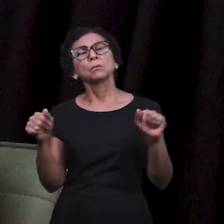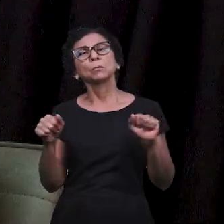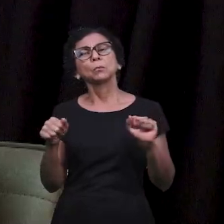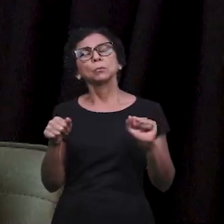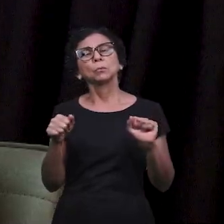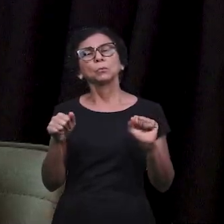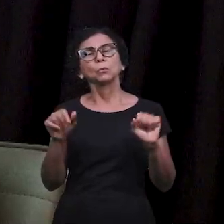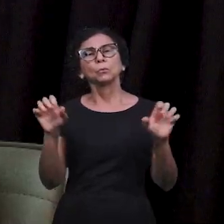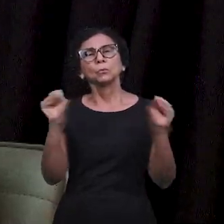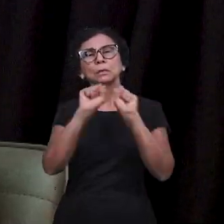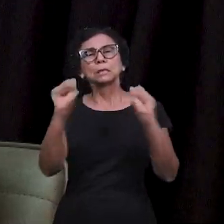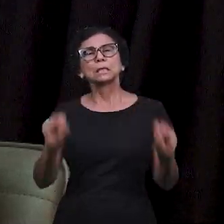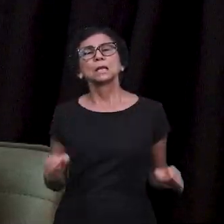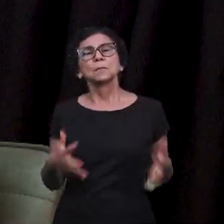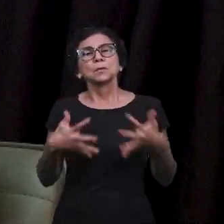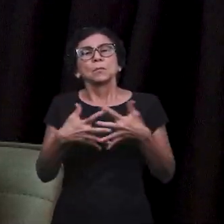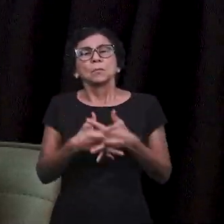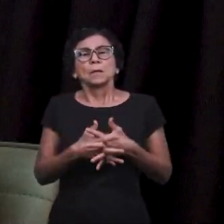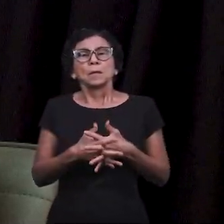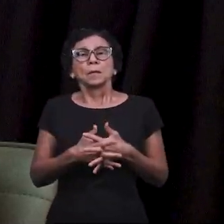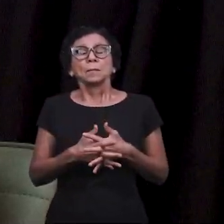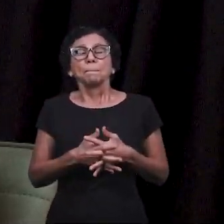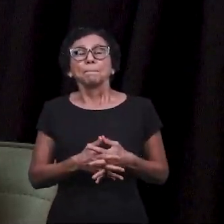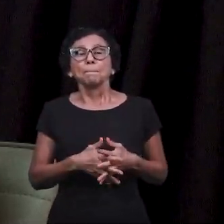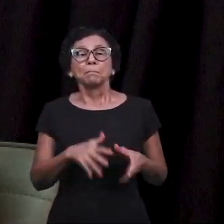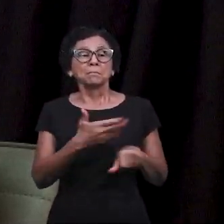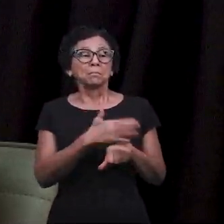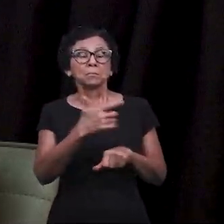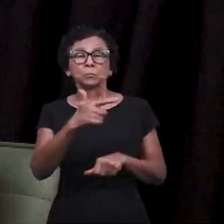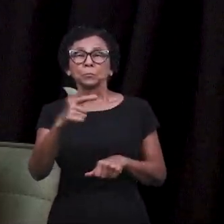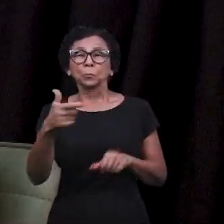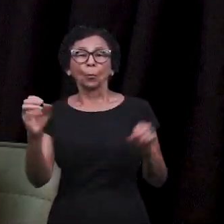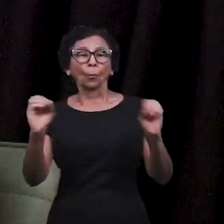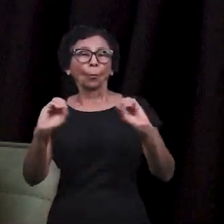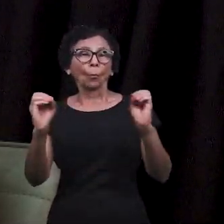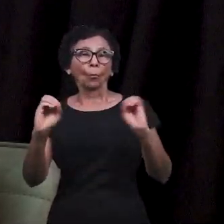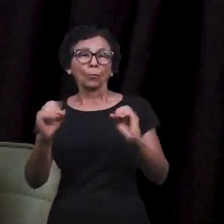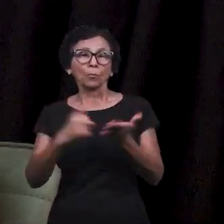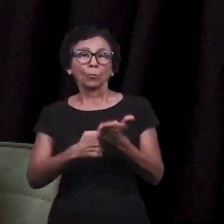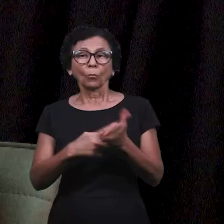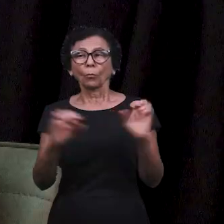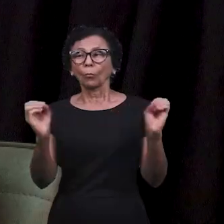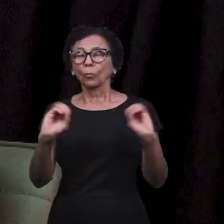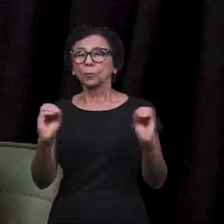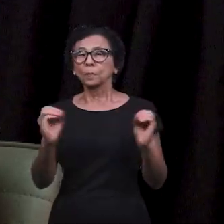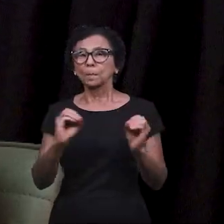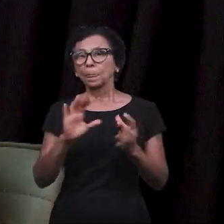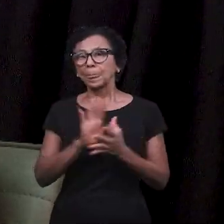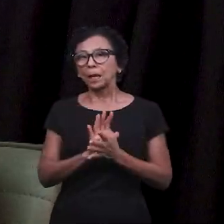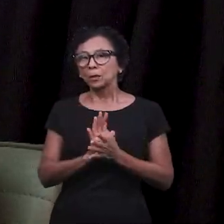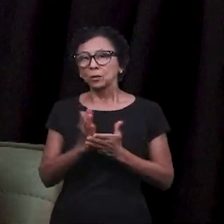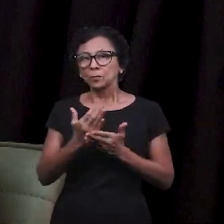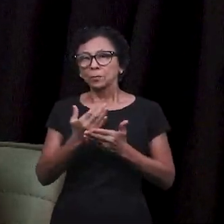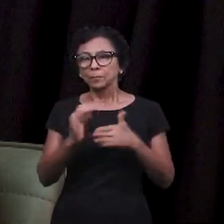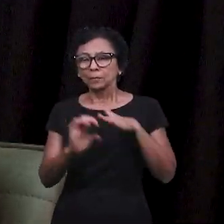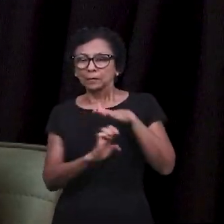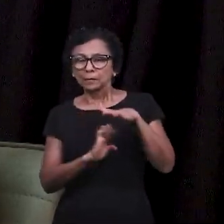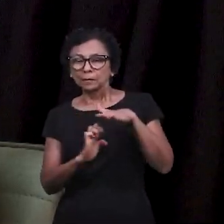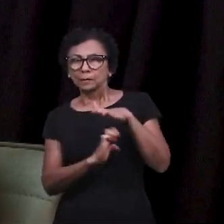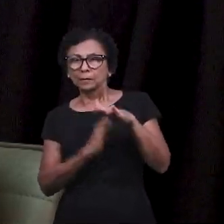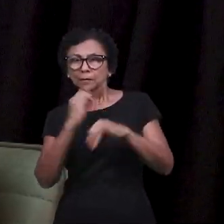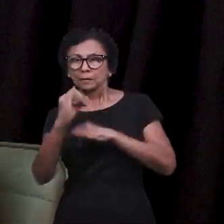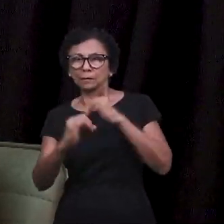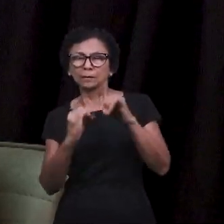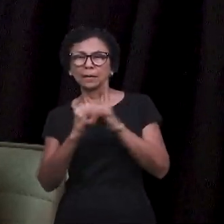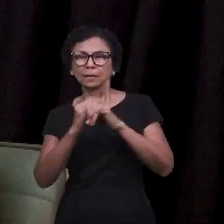a alta direção, um outro erro, não está comprometida. Você só divulgou isso dentro da intranet da empresa, as pessoas assinaram e pronto.